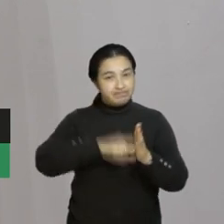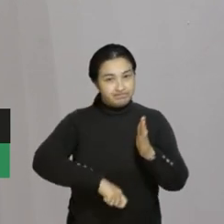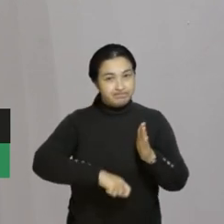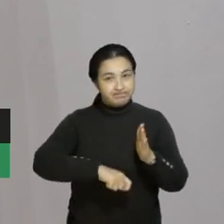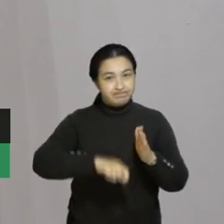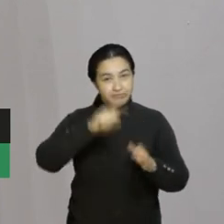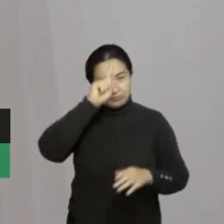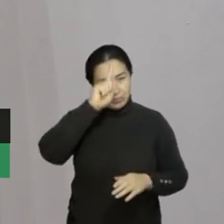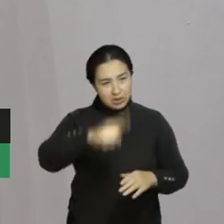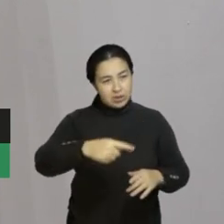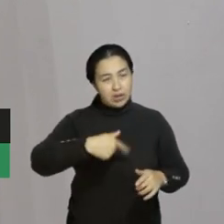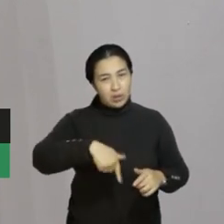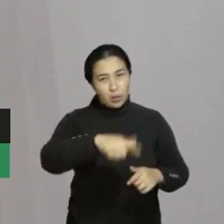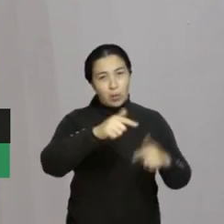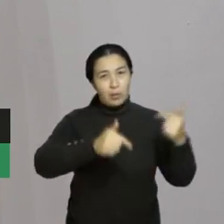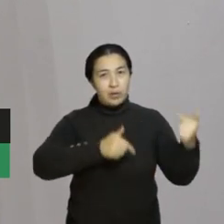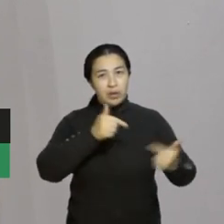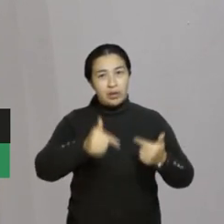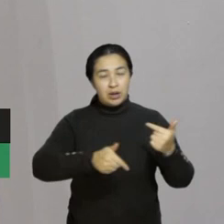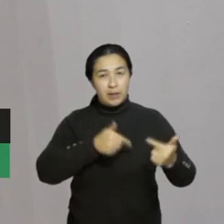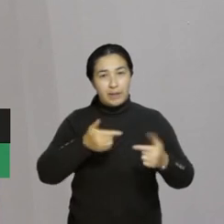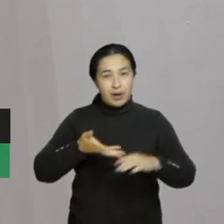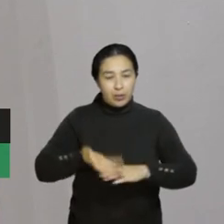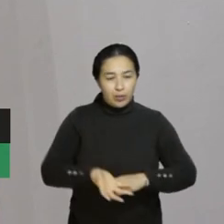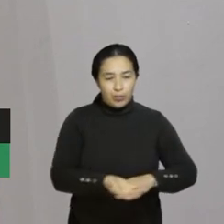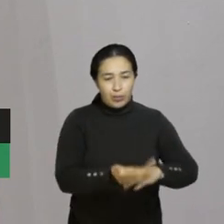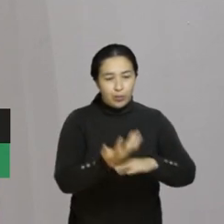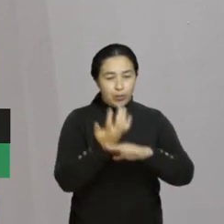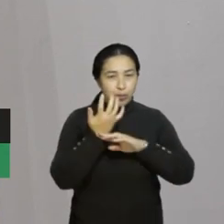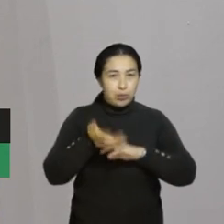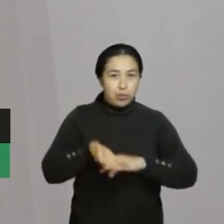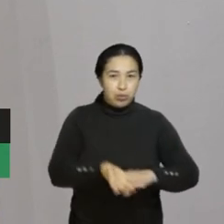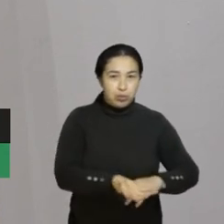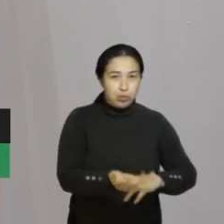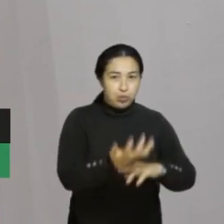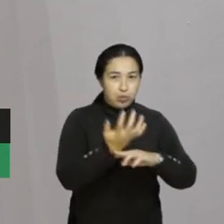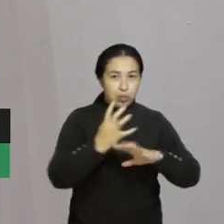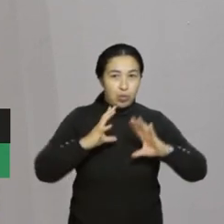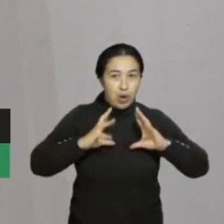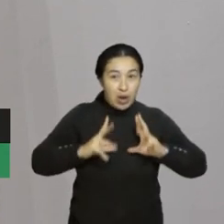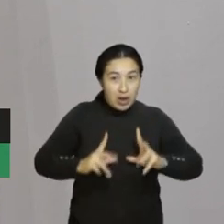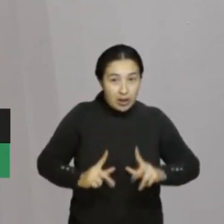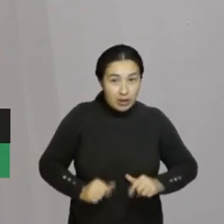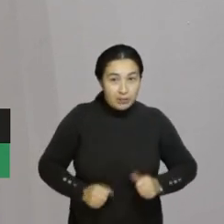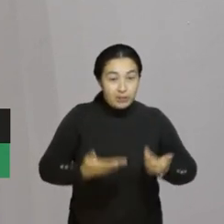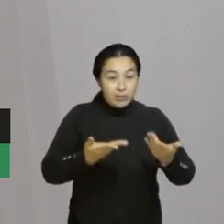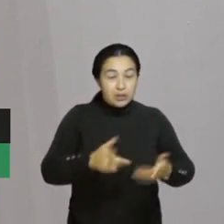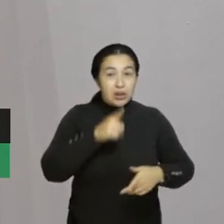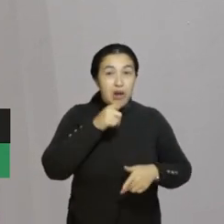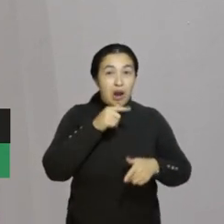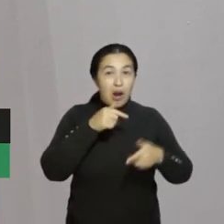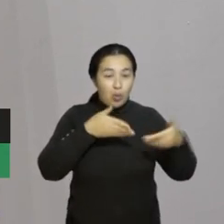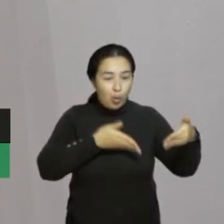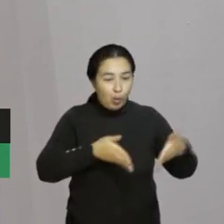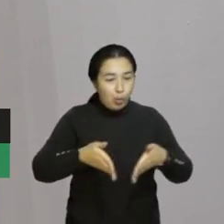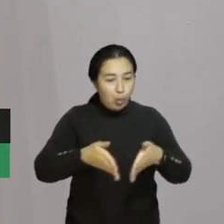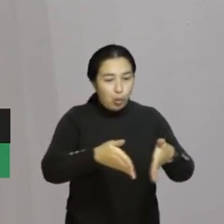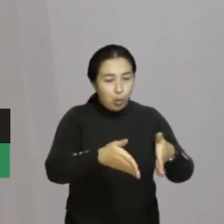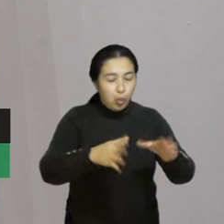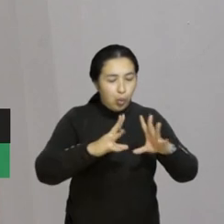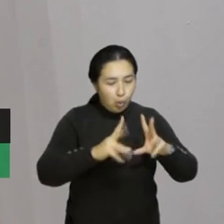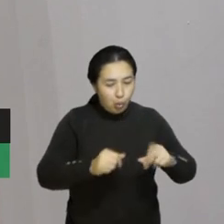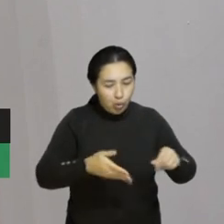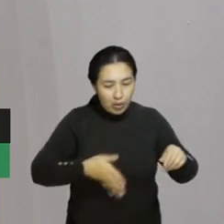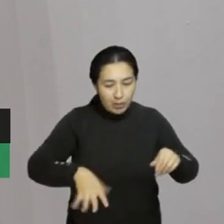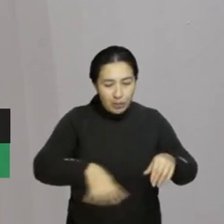início ao sistema de dragagem do Rio Itajaí Açu e dos seus